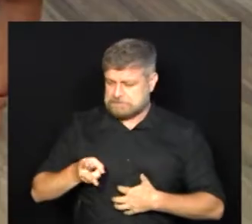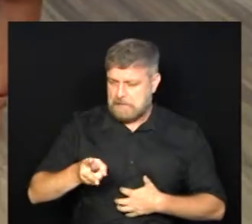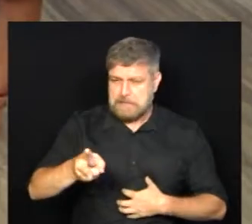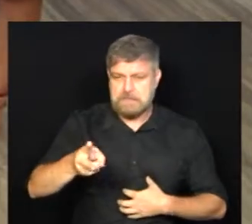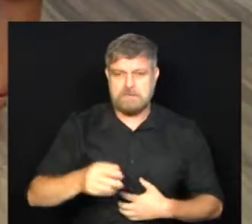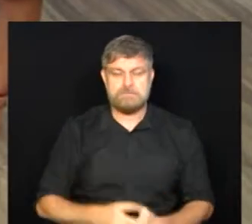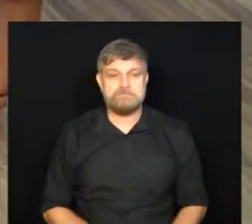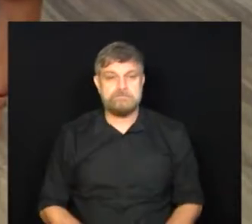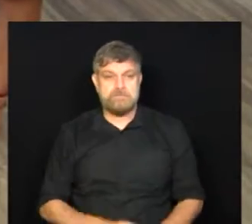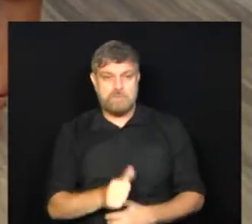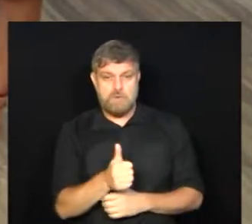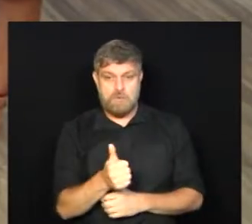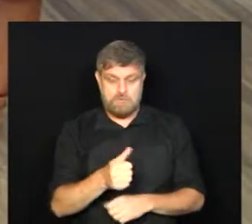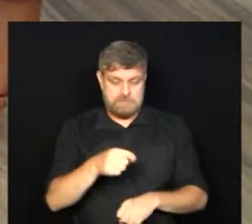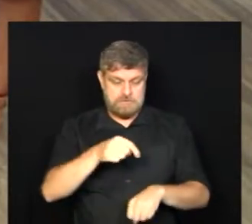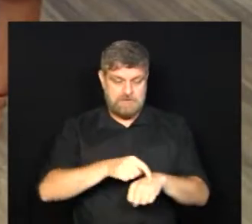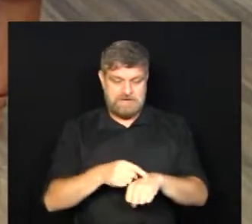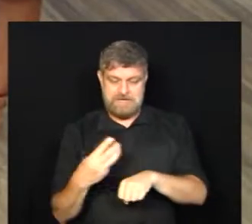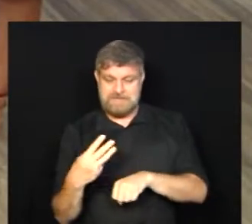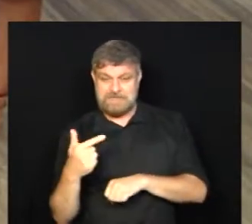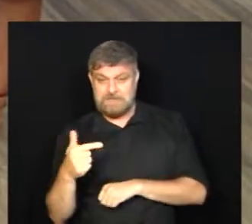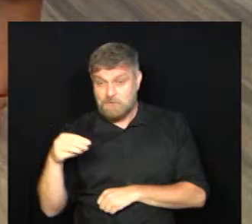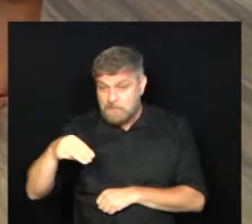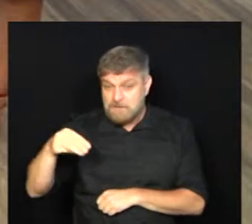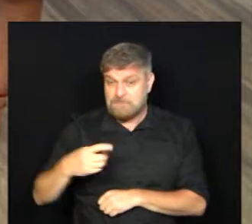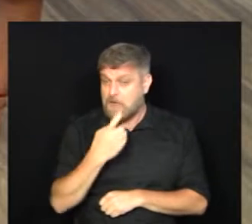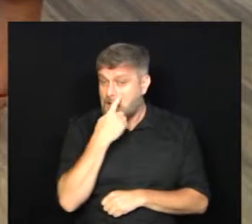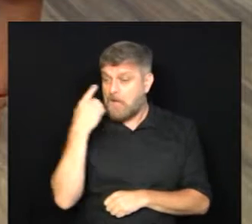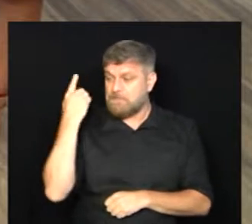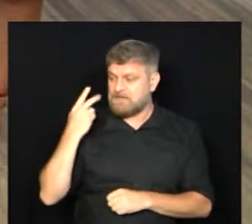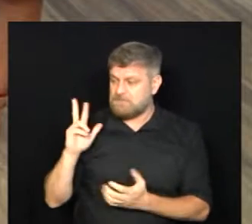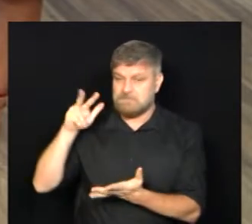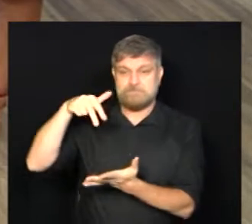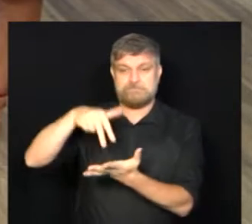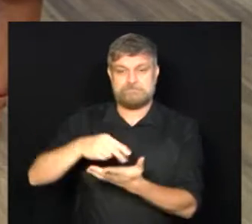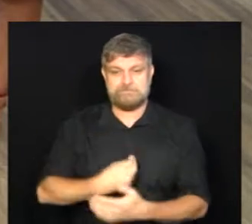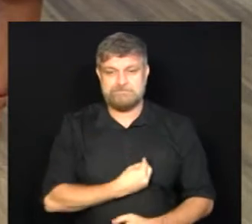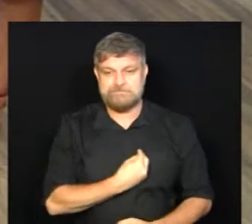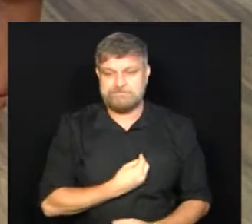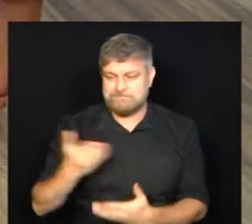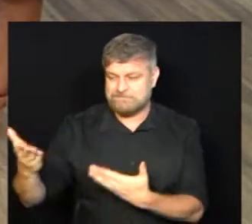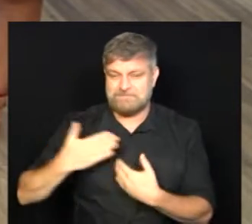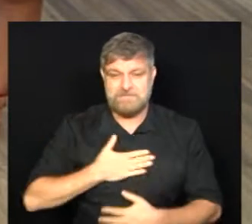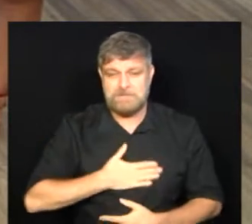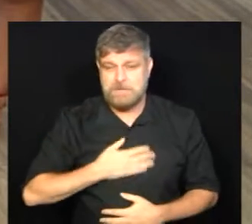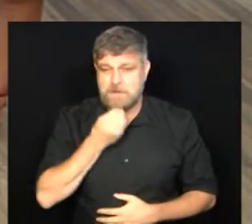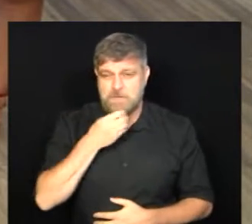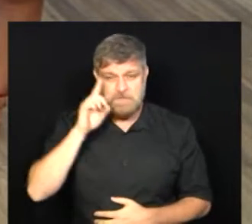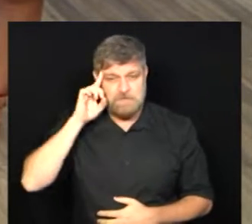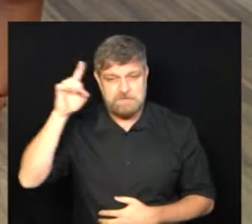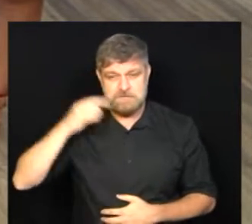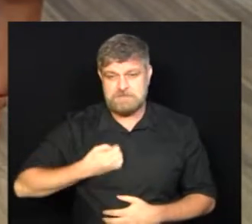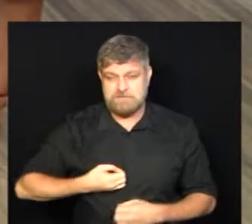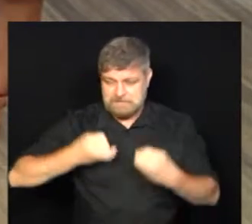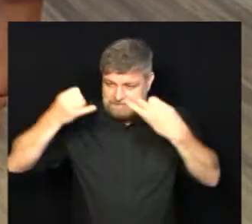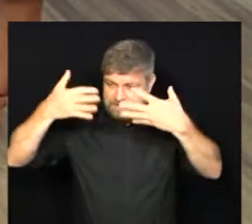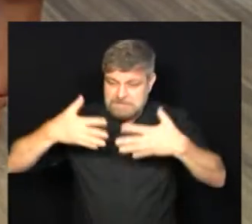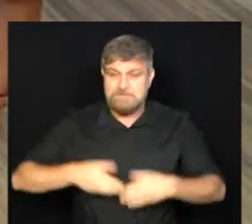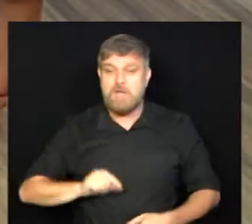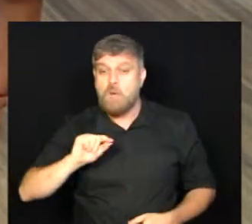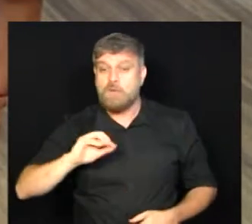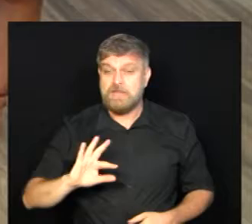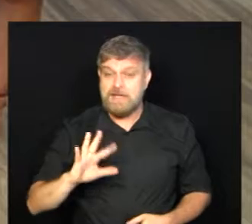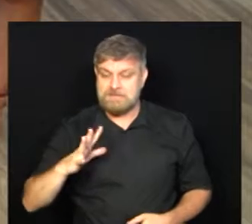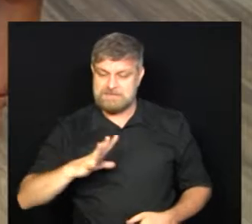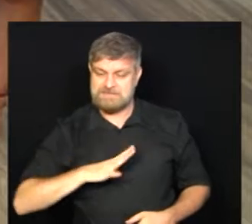horas e 32 minutos. A Mina Abreu já está aqui nos nossos estúdios. Seja bem-vindo e bom dia para falar das notícias da metrópole